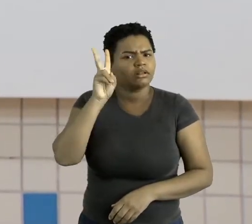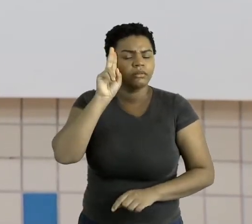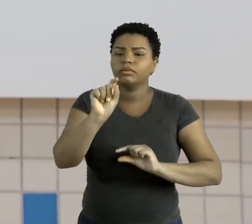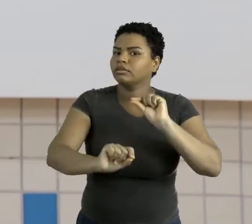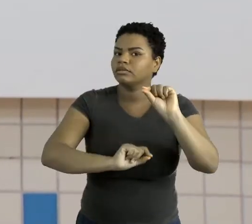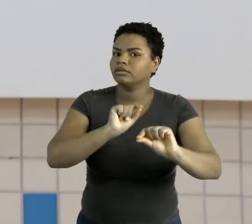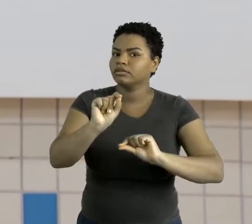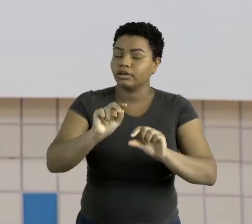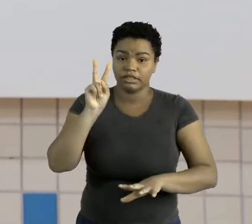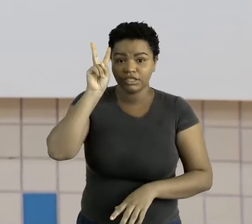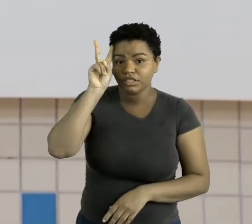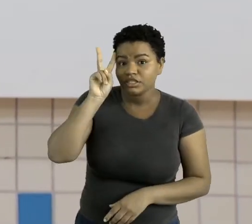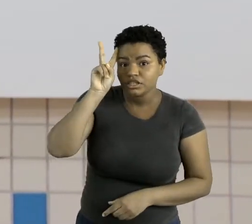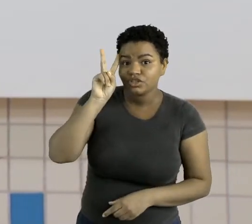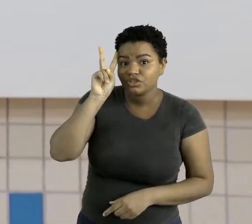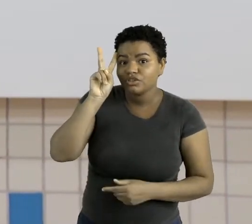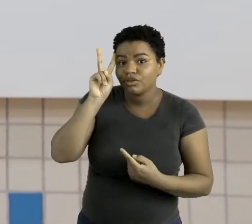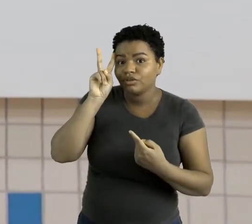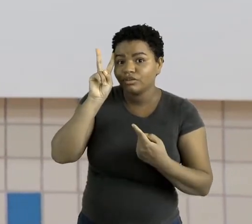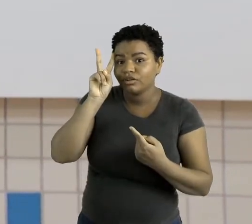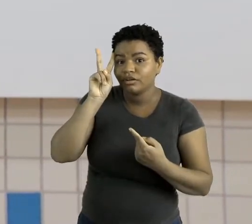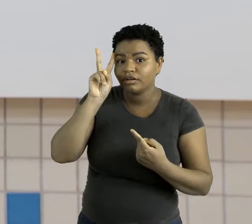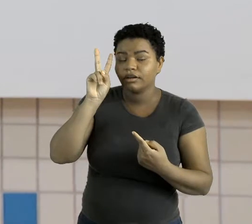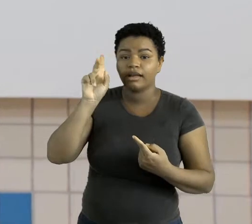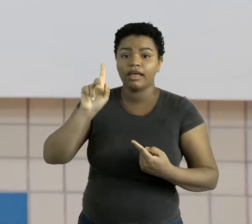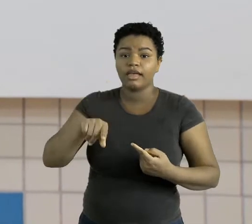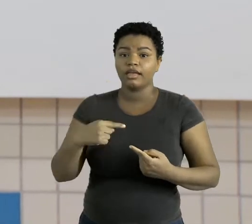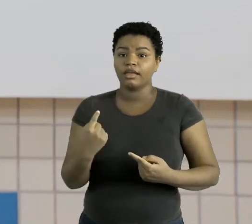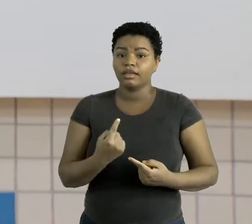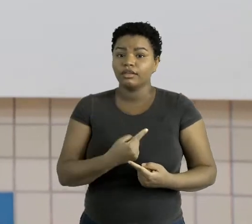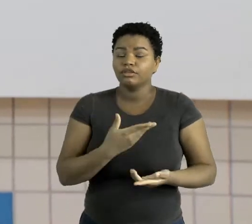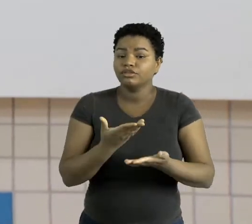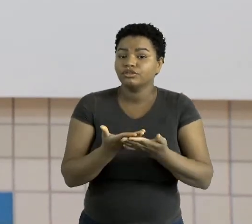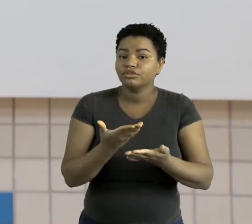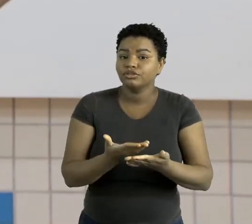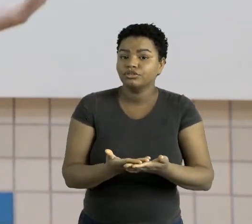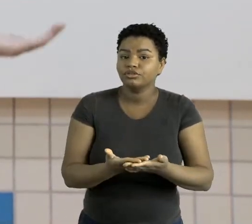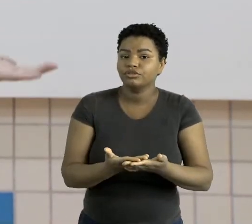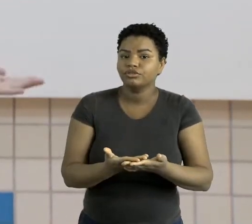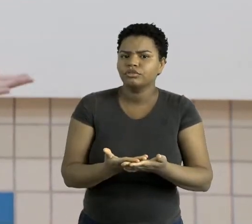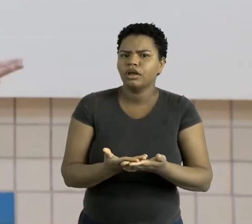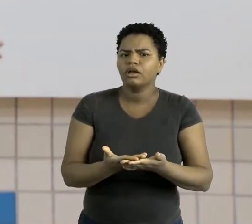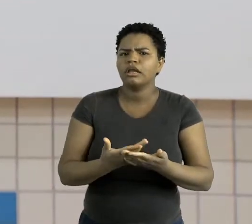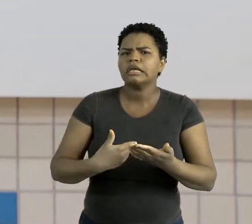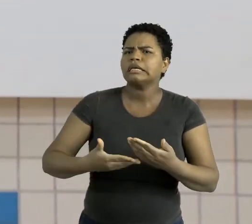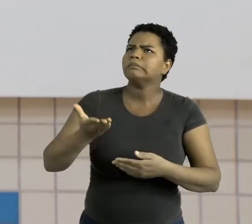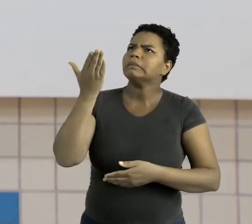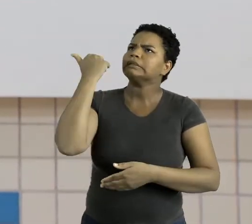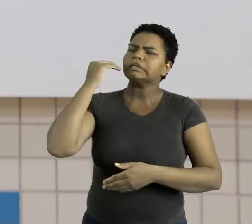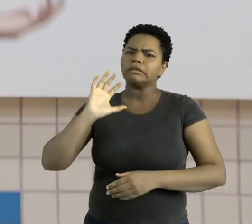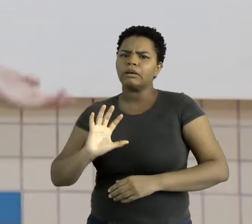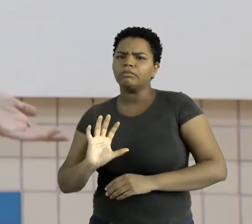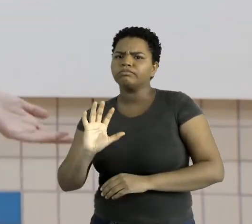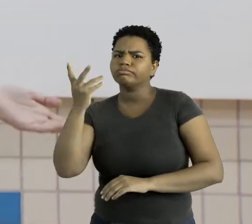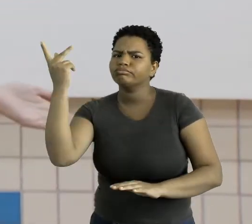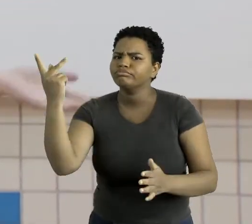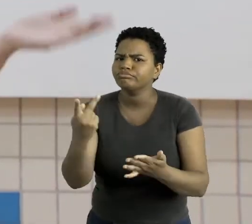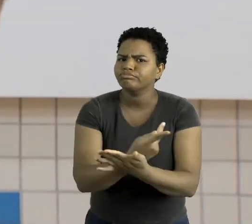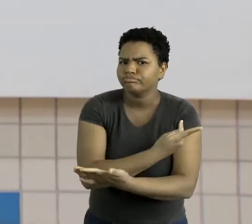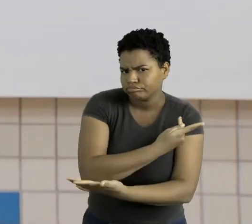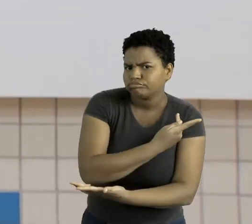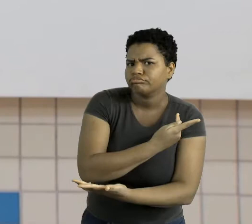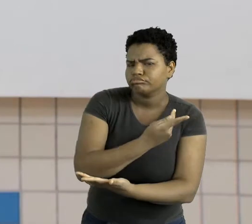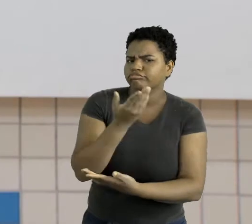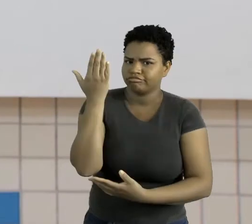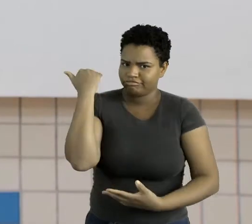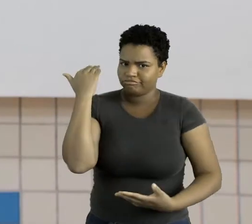é História é quando a gente estuda o que aconteceu com os nossos antepassados no passado,